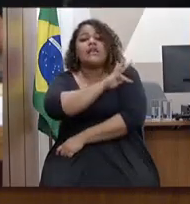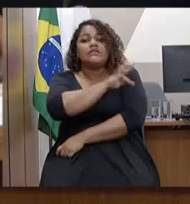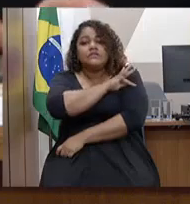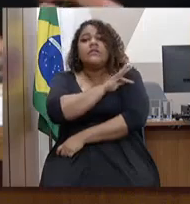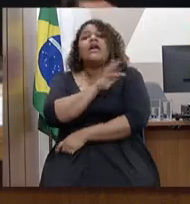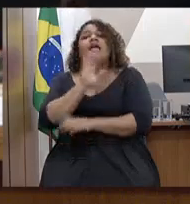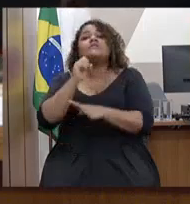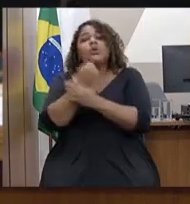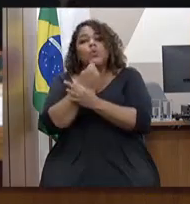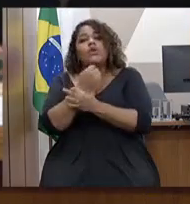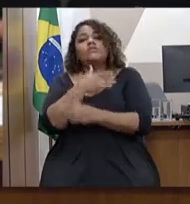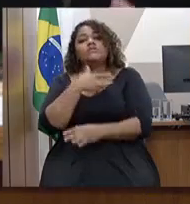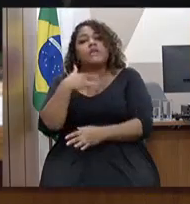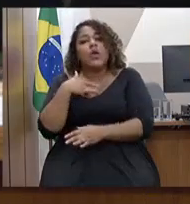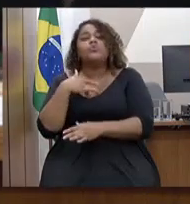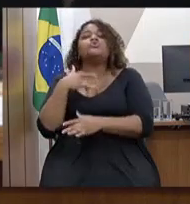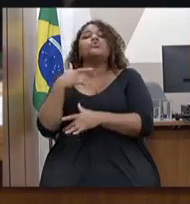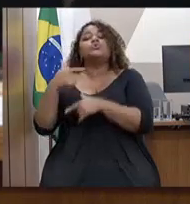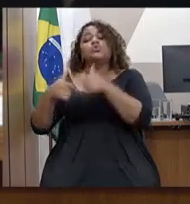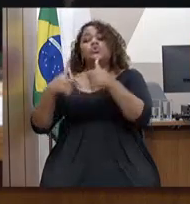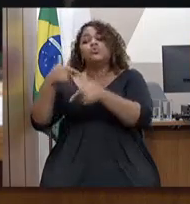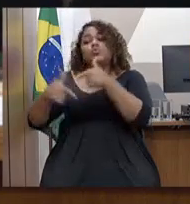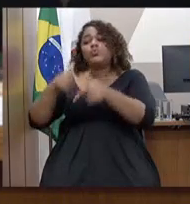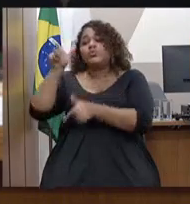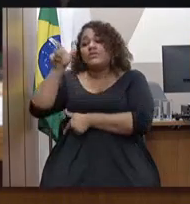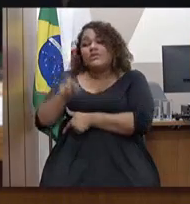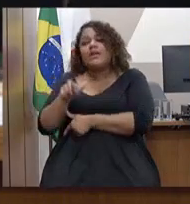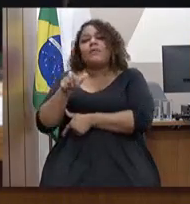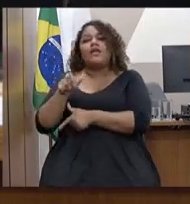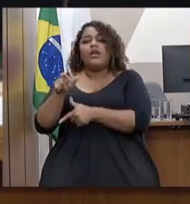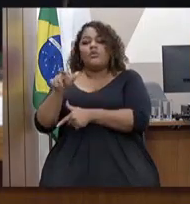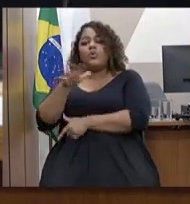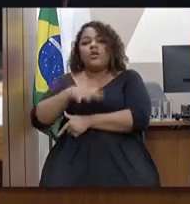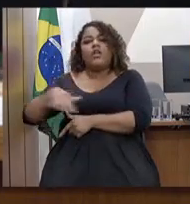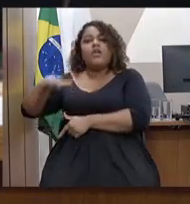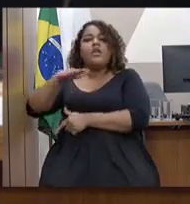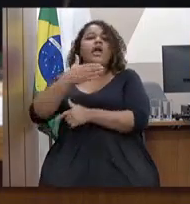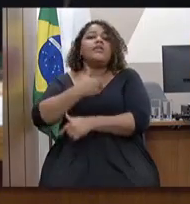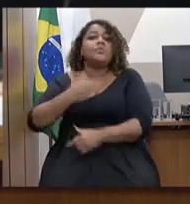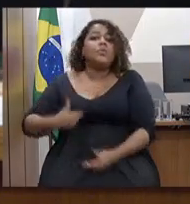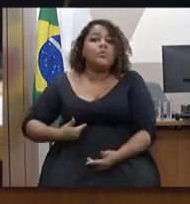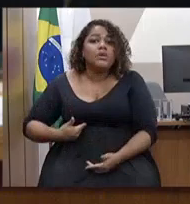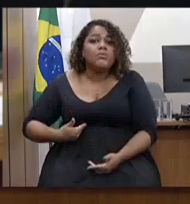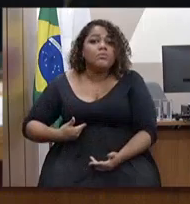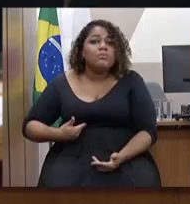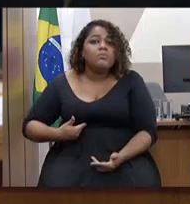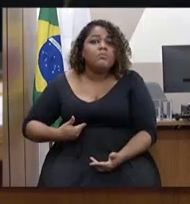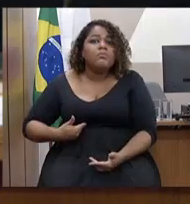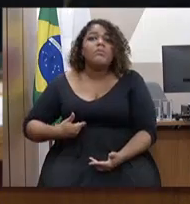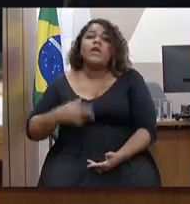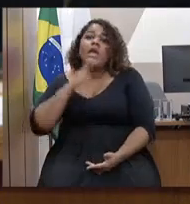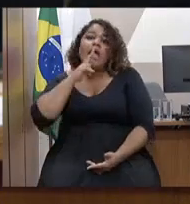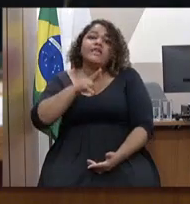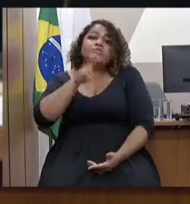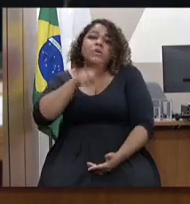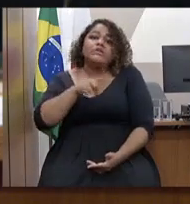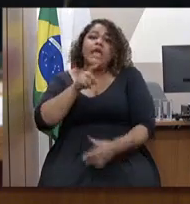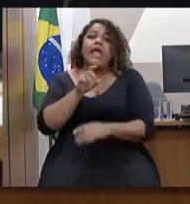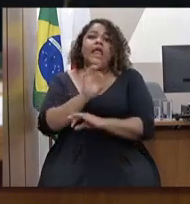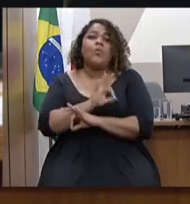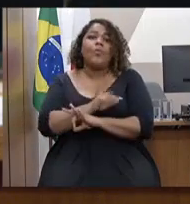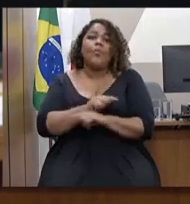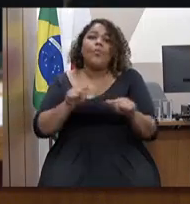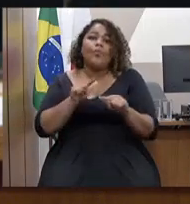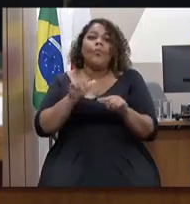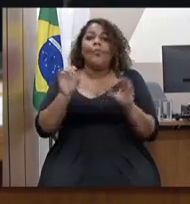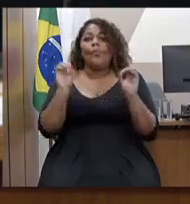verdade é ninguém o que deveria Quem deveria fiscalizar talvez fosse o Tribunal de Contas do Estado que teria condições de questionar